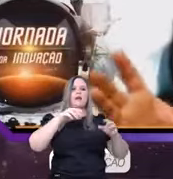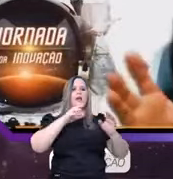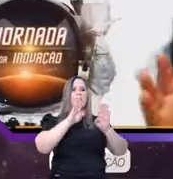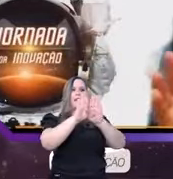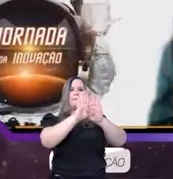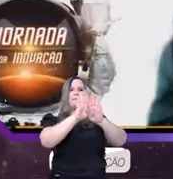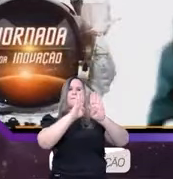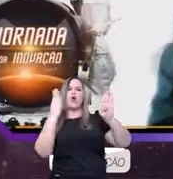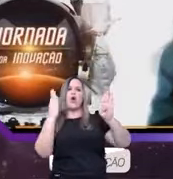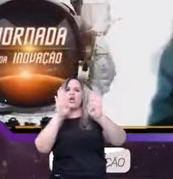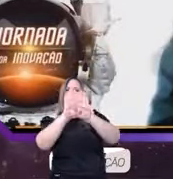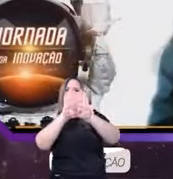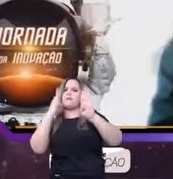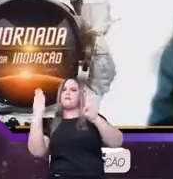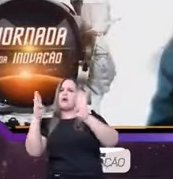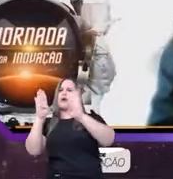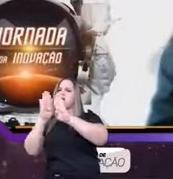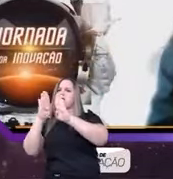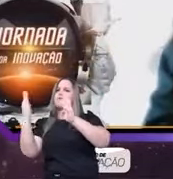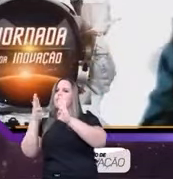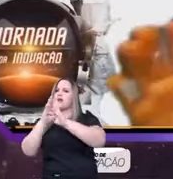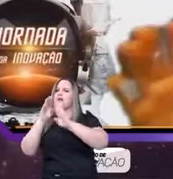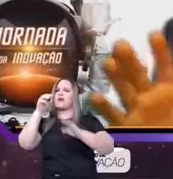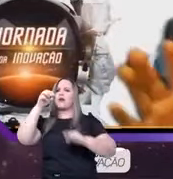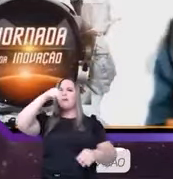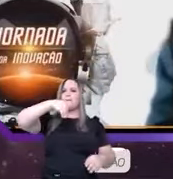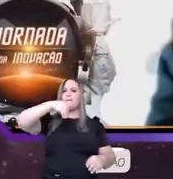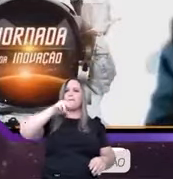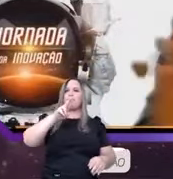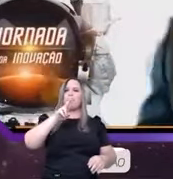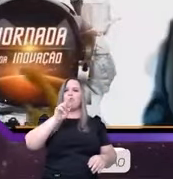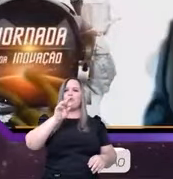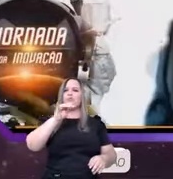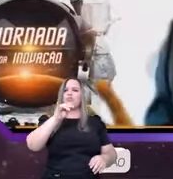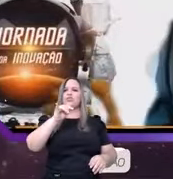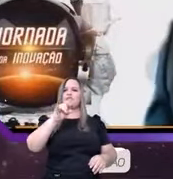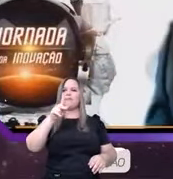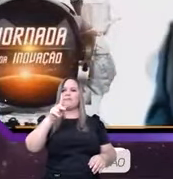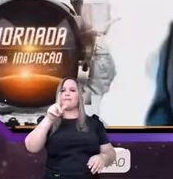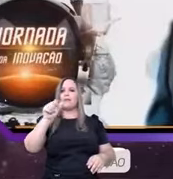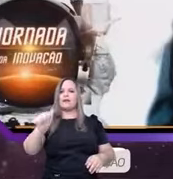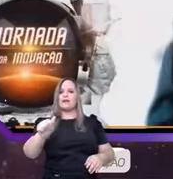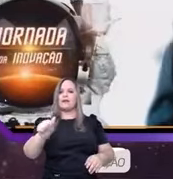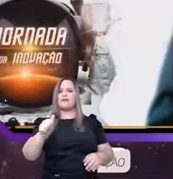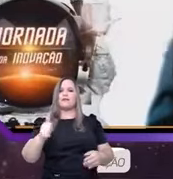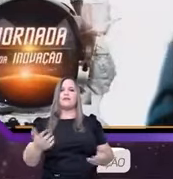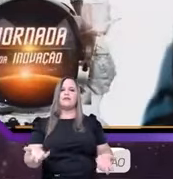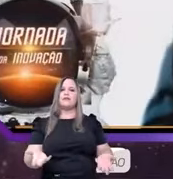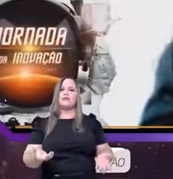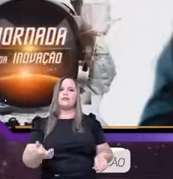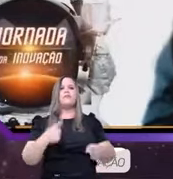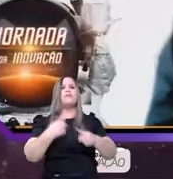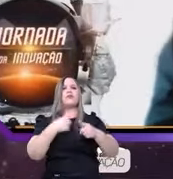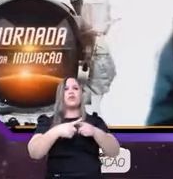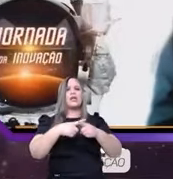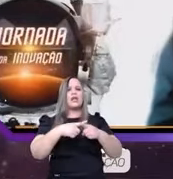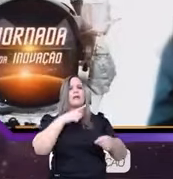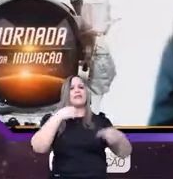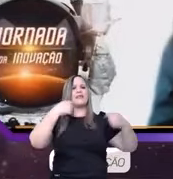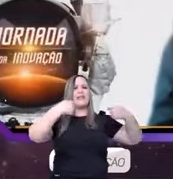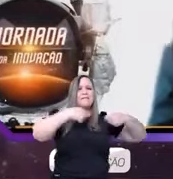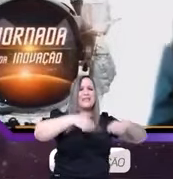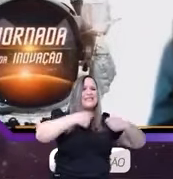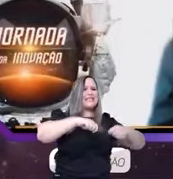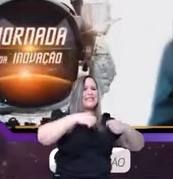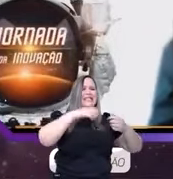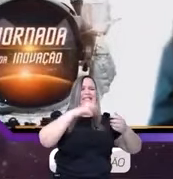judiciários, vocacionados para atendimento de múltiplos perfis de demandas. E é porque existem demandas